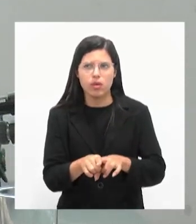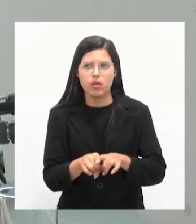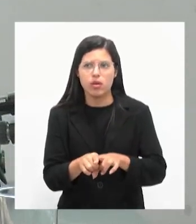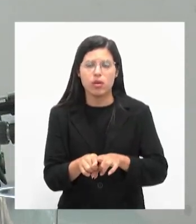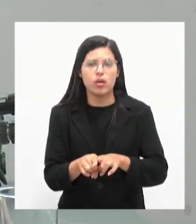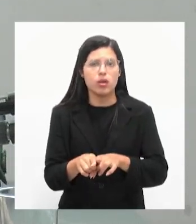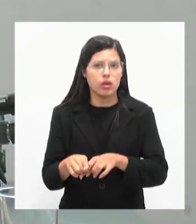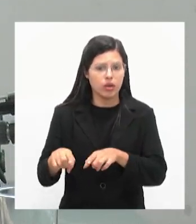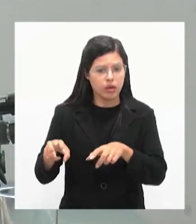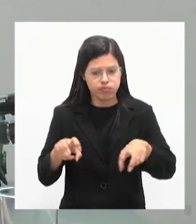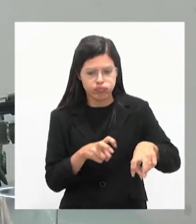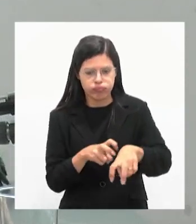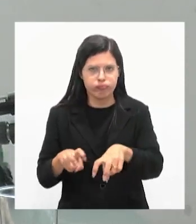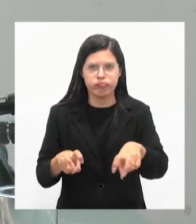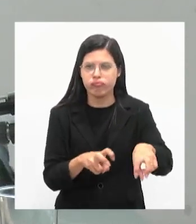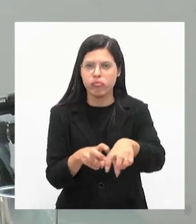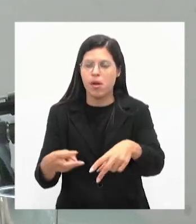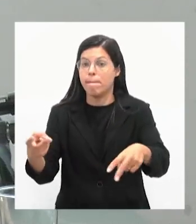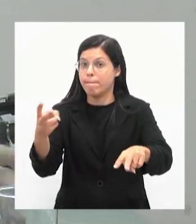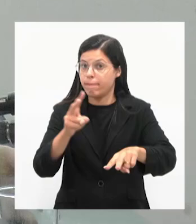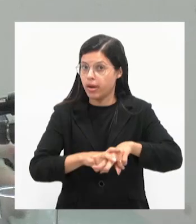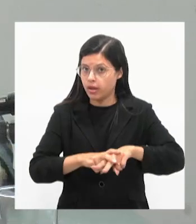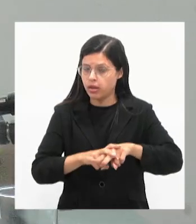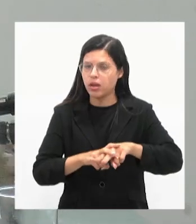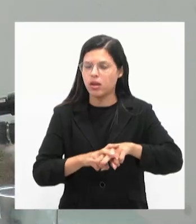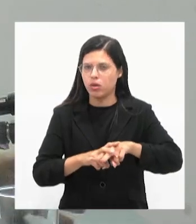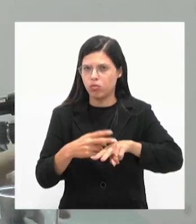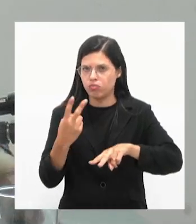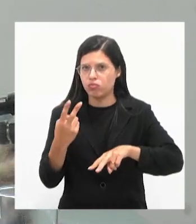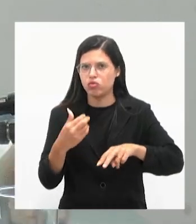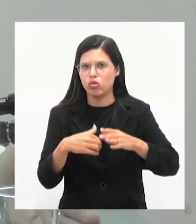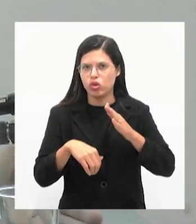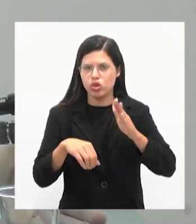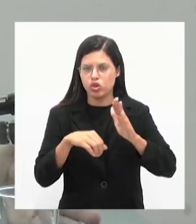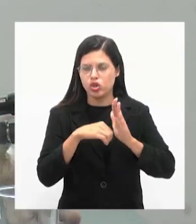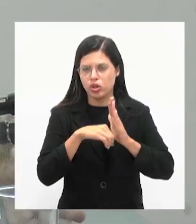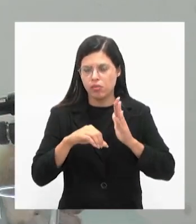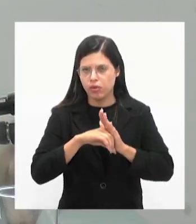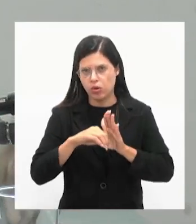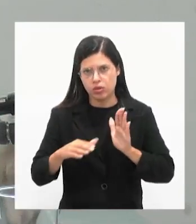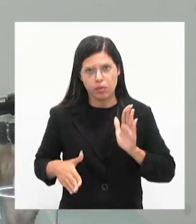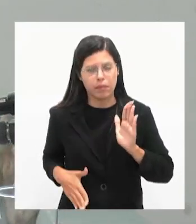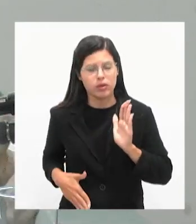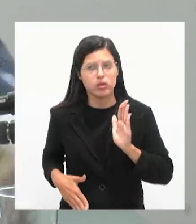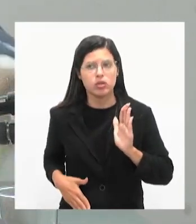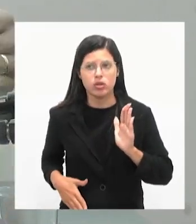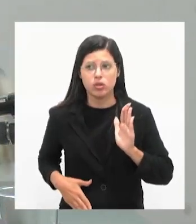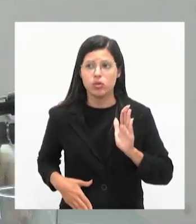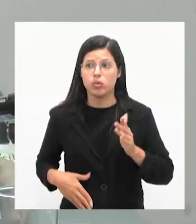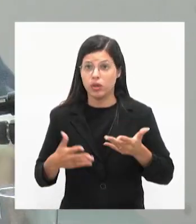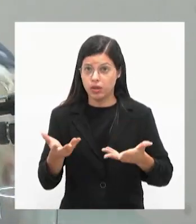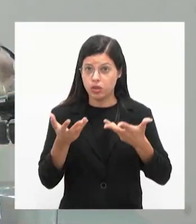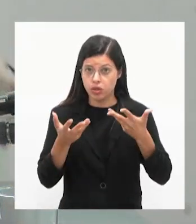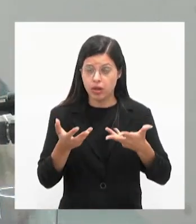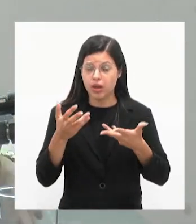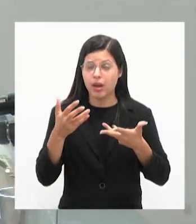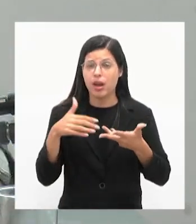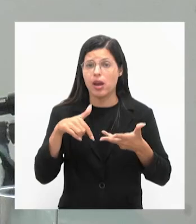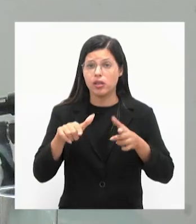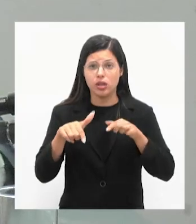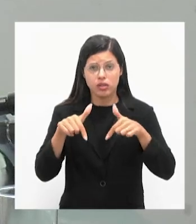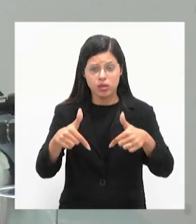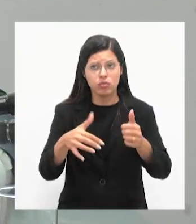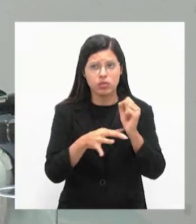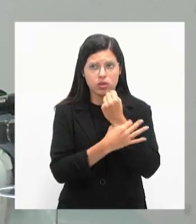vagabundos, prenderam os caras. Então, assim, sucesso absoluto. É isso que a gente quer de verdade. Entendeu? Uma operação de segurança pública, que pare o